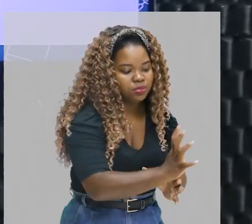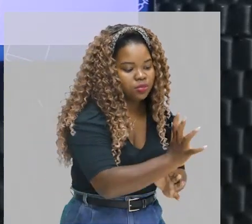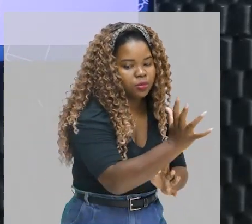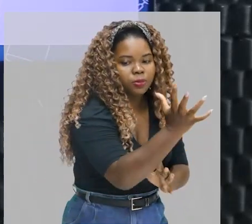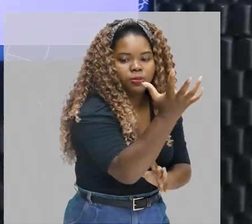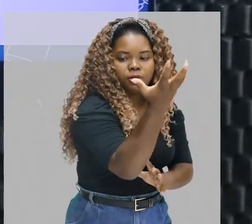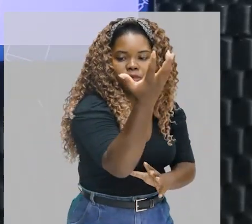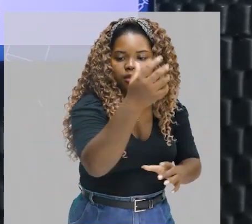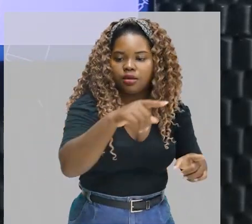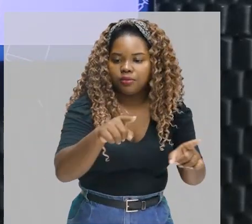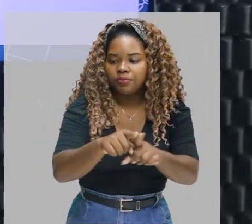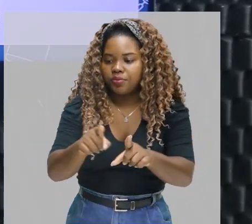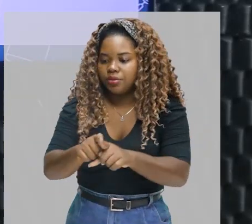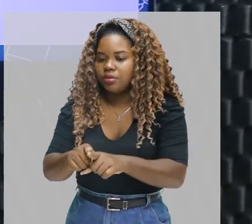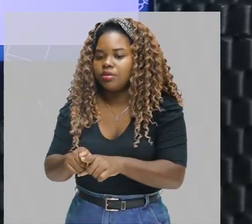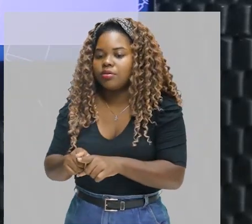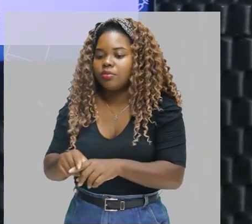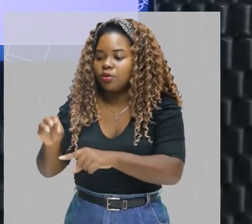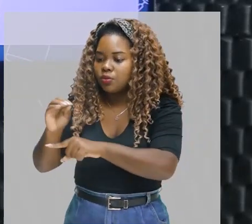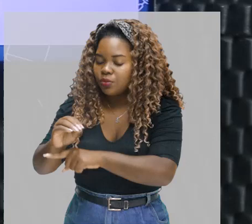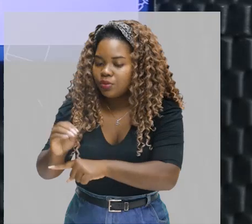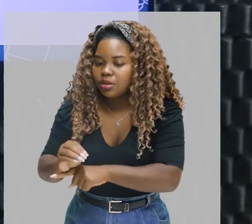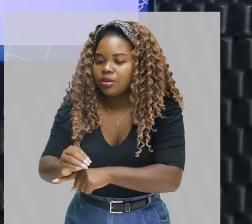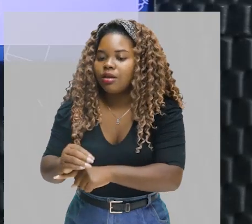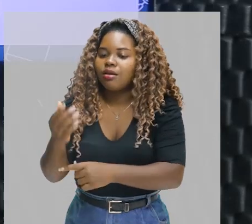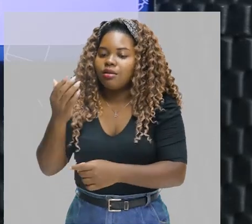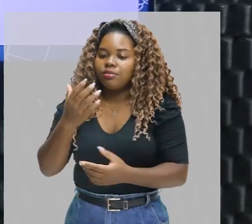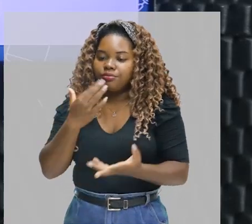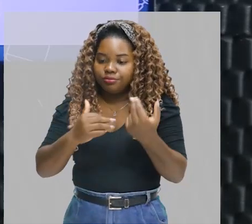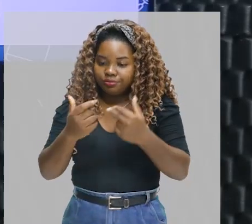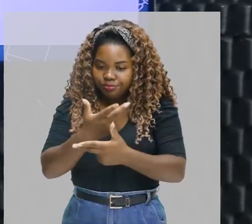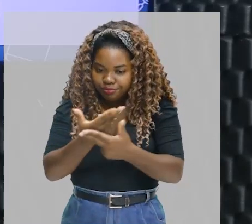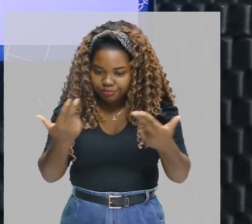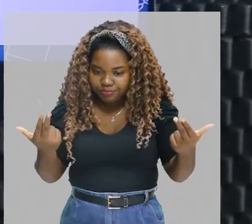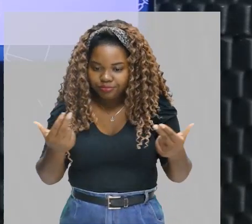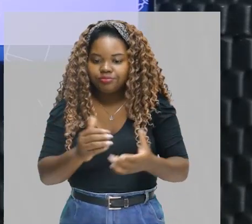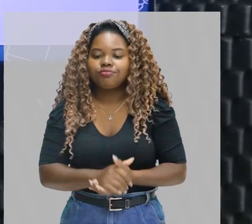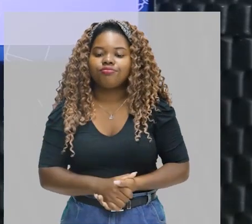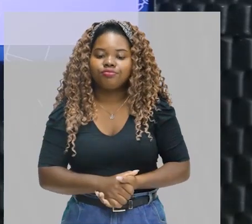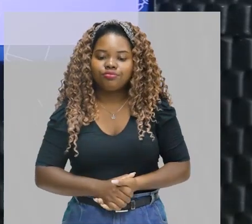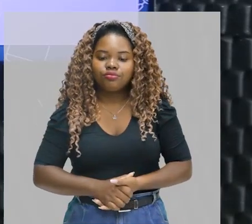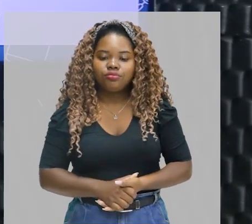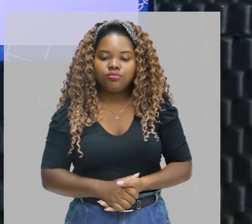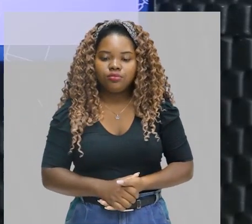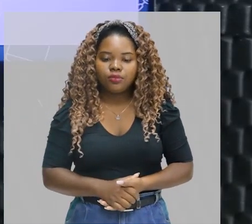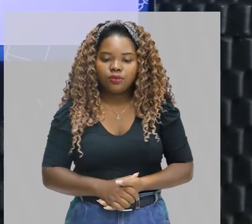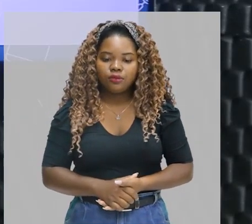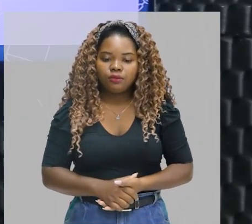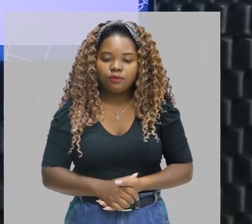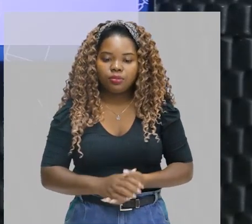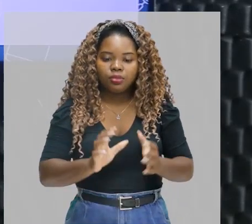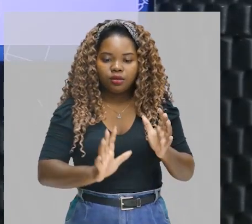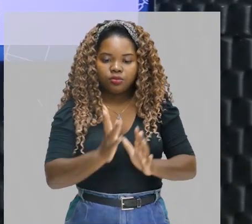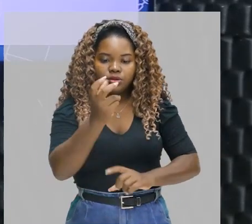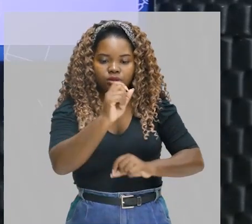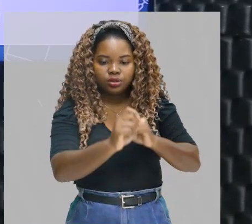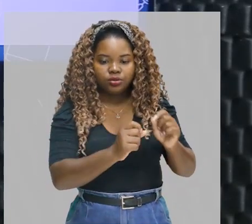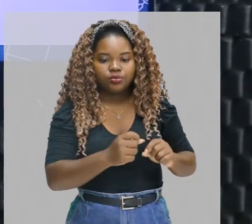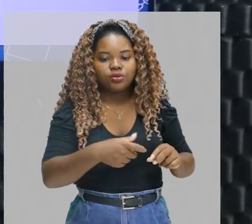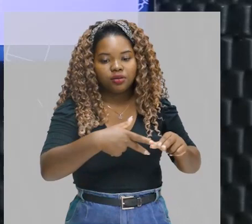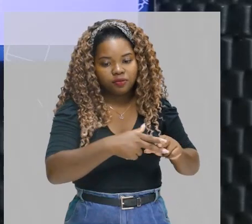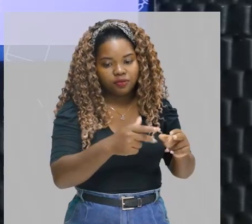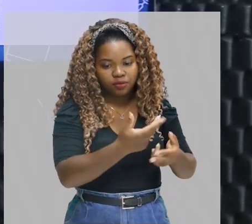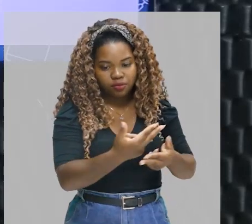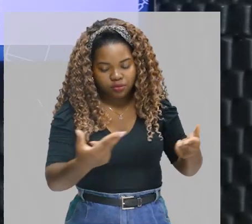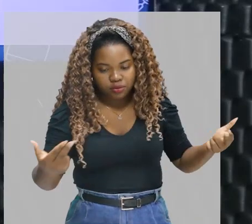ok? Então passou a acumular ferramentas e instrumentos, os quais eram